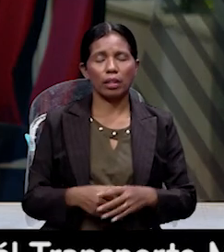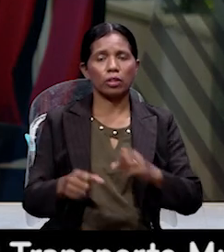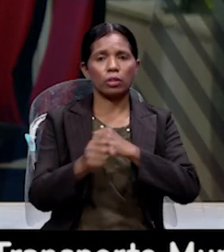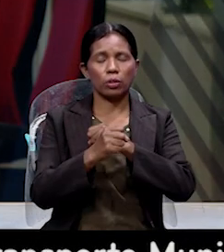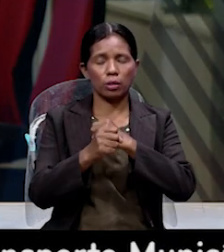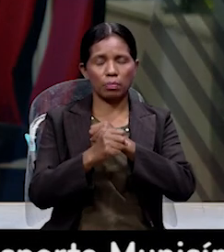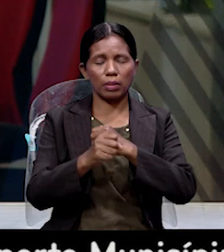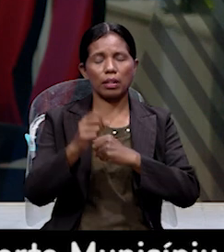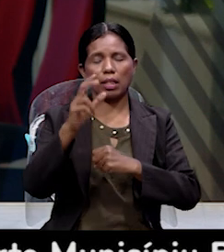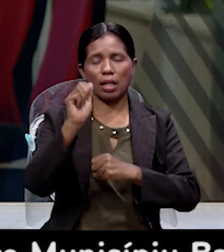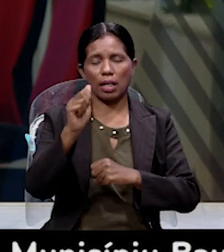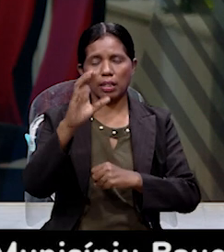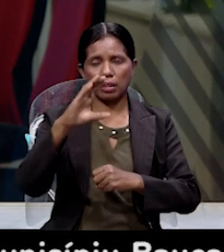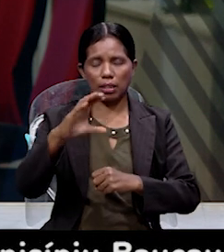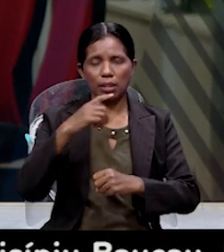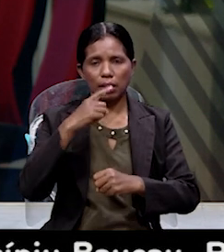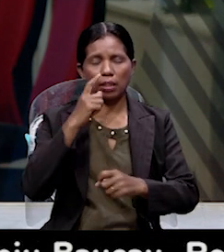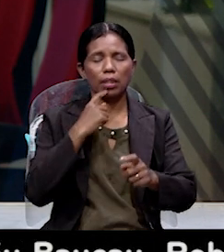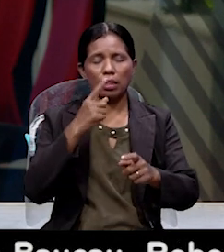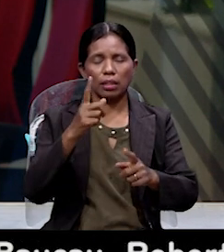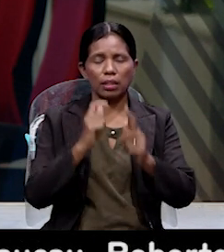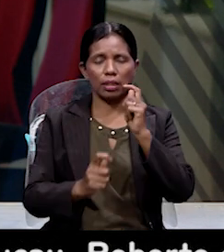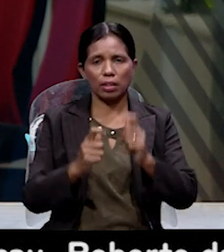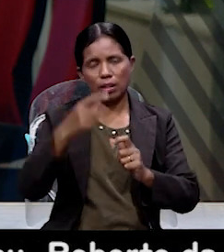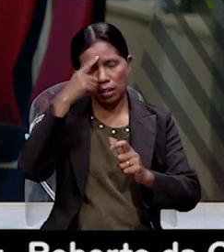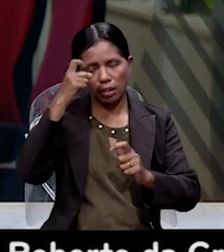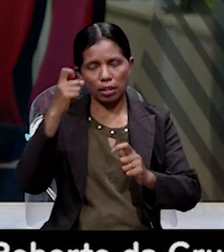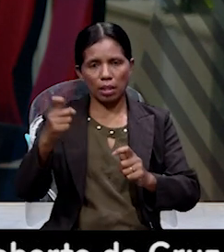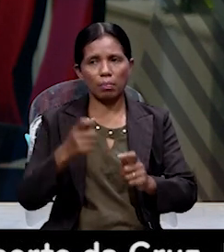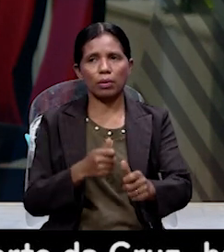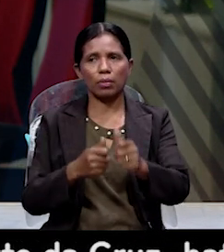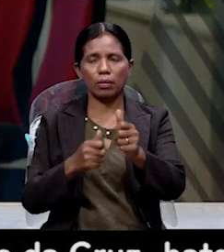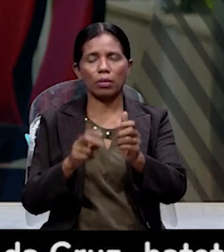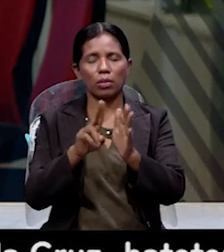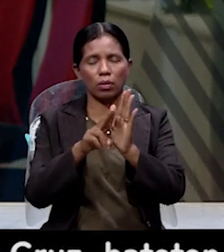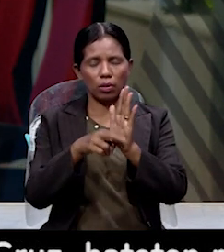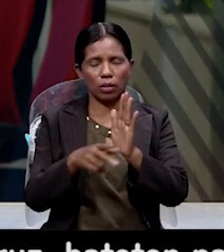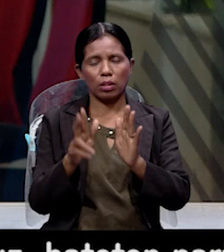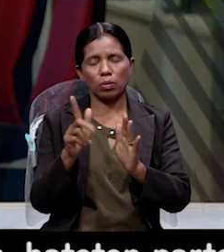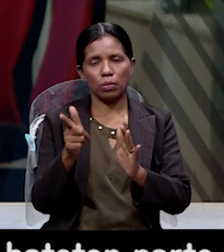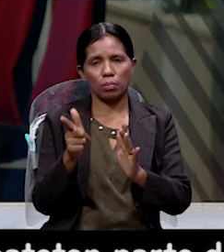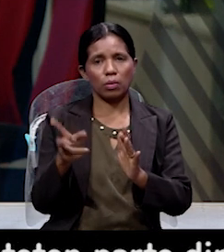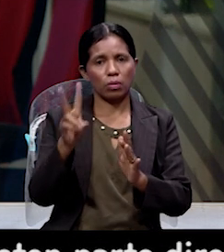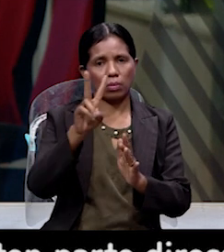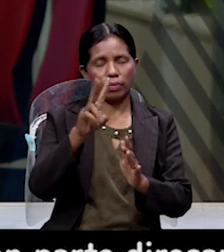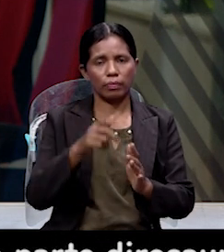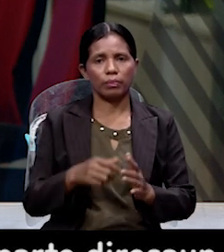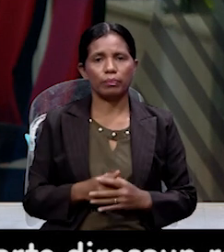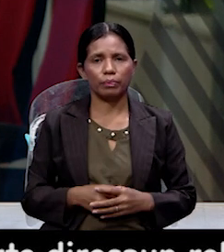AC Sehatan Tribunal Distrital tamba cumpriona detensaun oras hitu nulu resing rua.